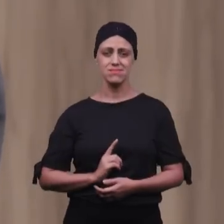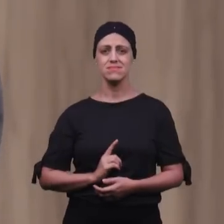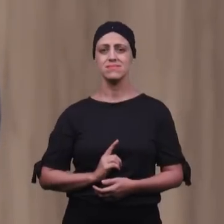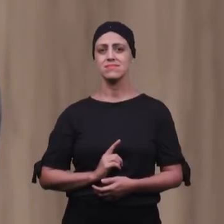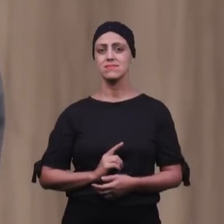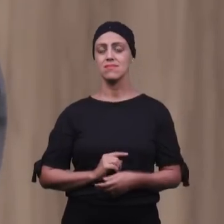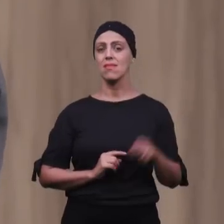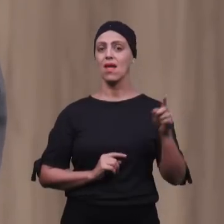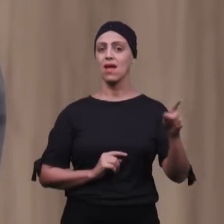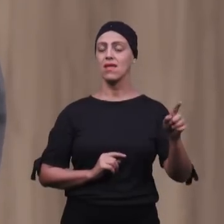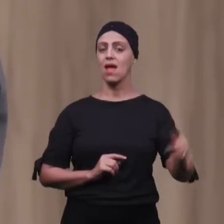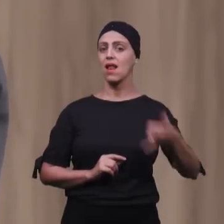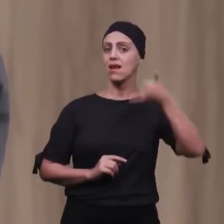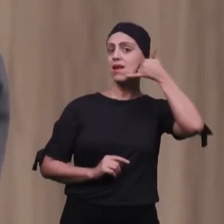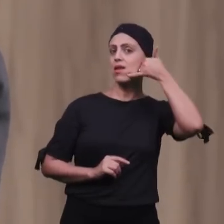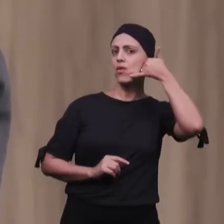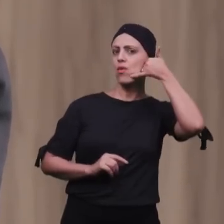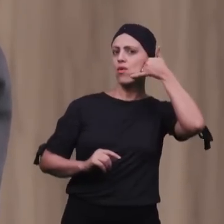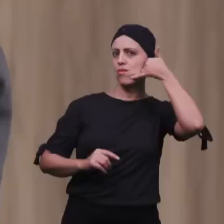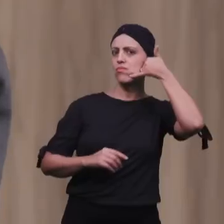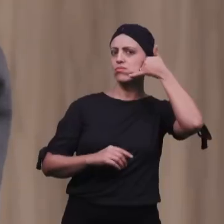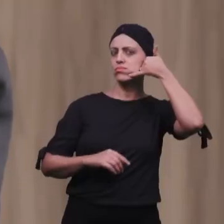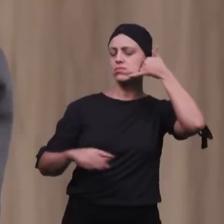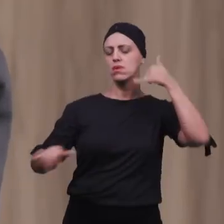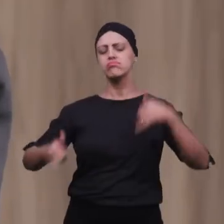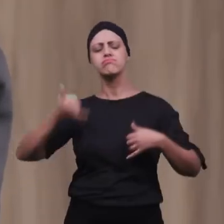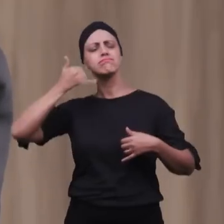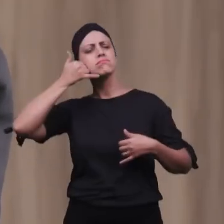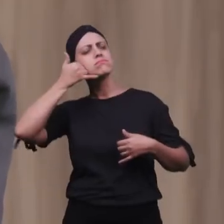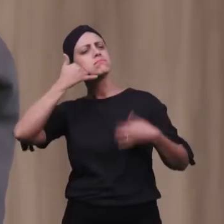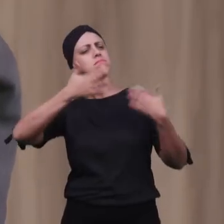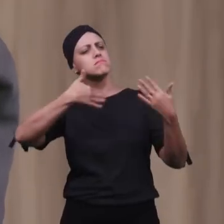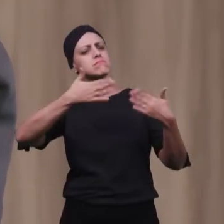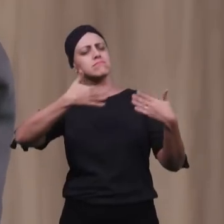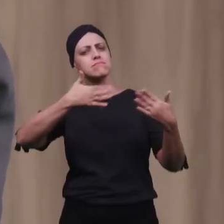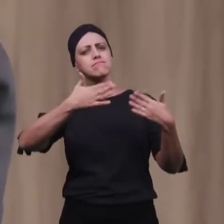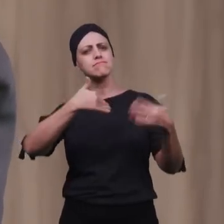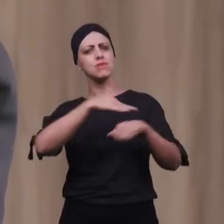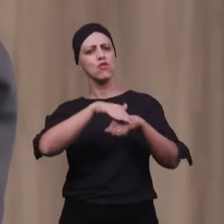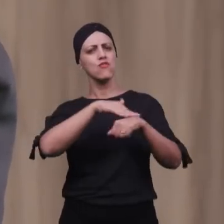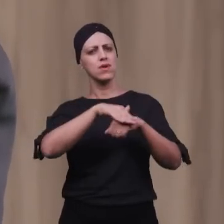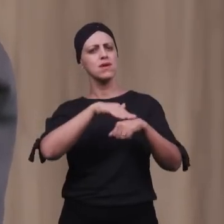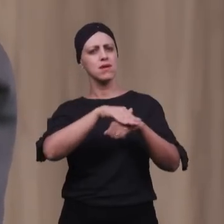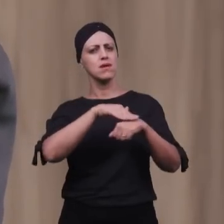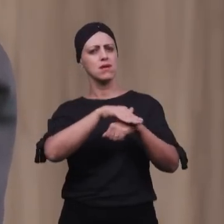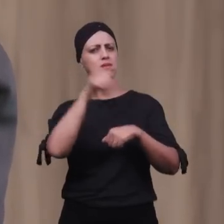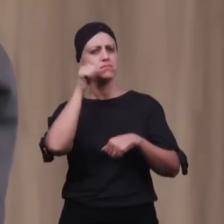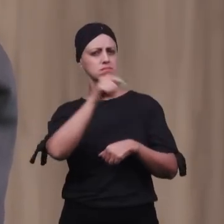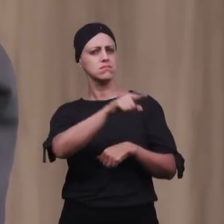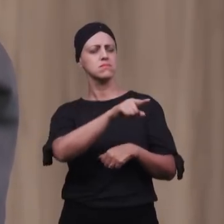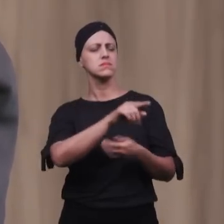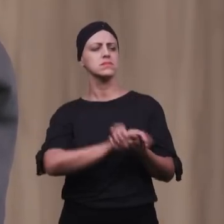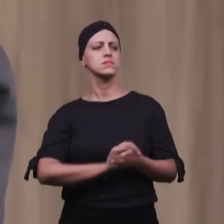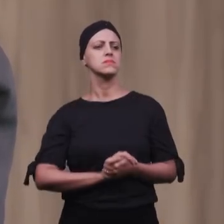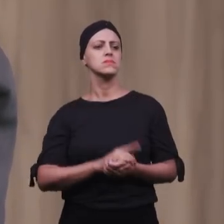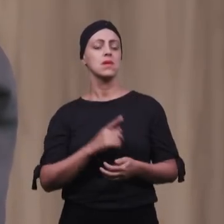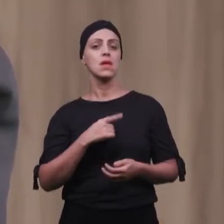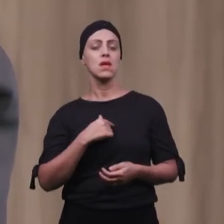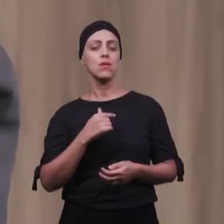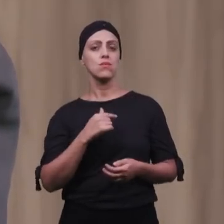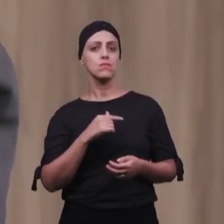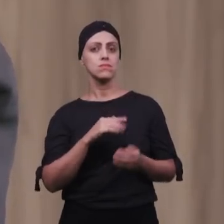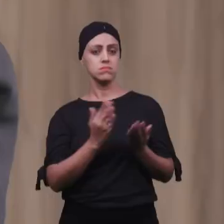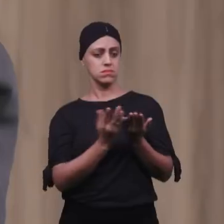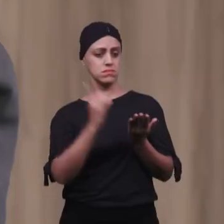que ela estava naquela situação, e conversando com ela, eu falei da palavra,